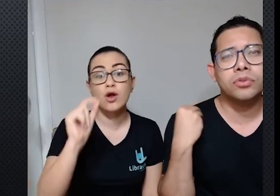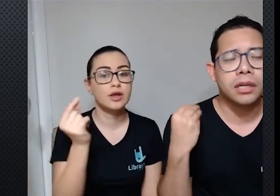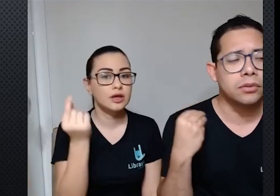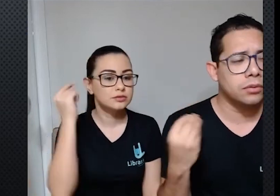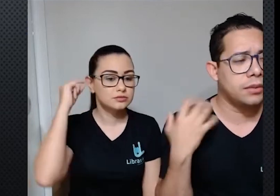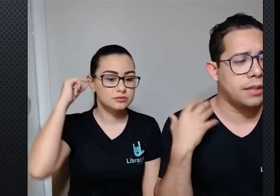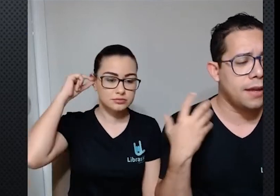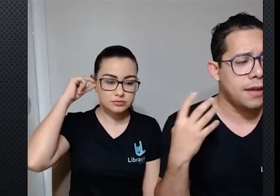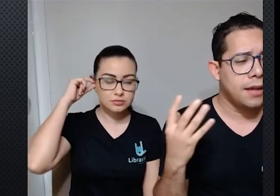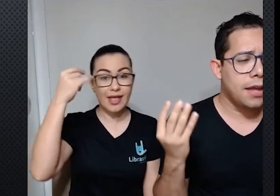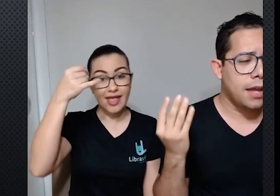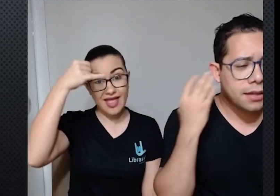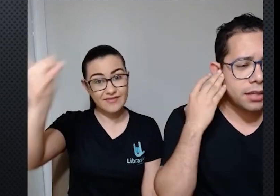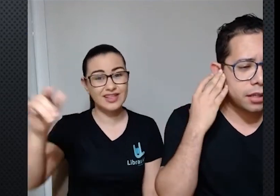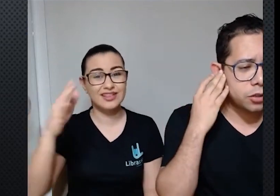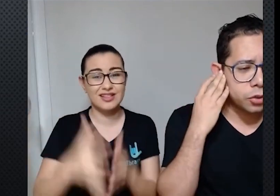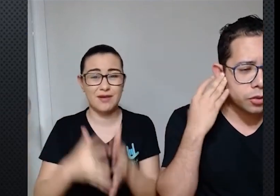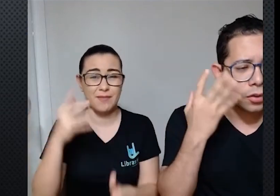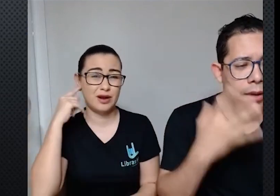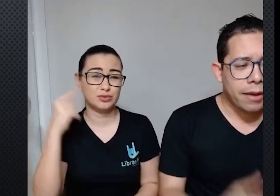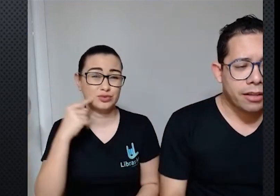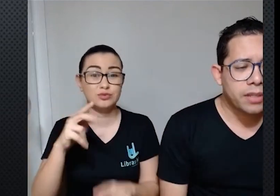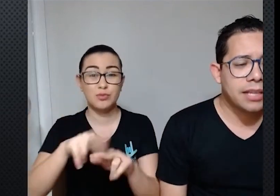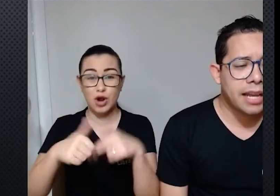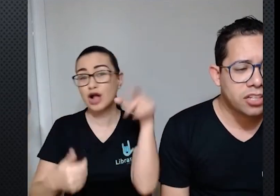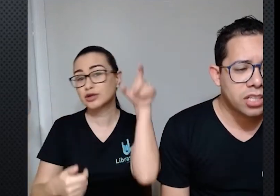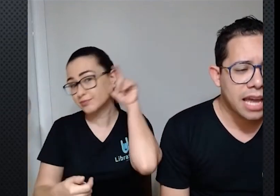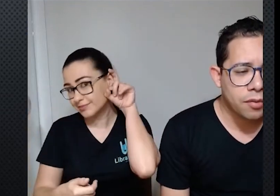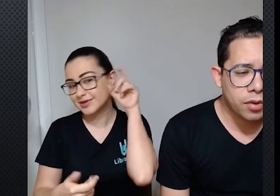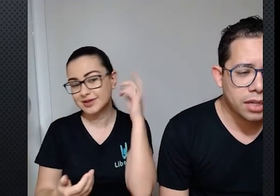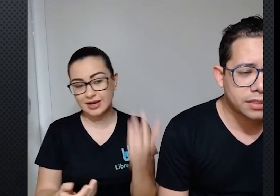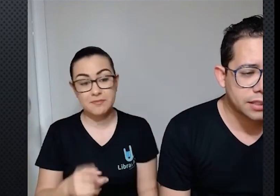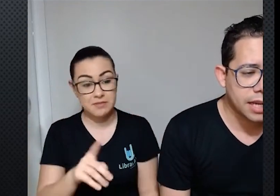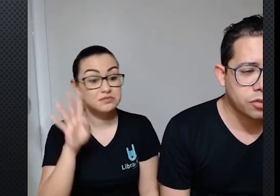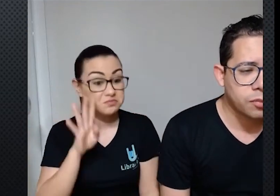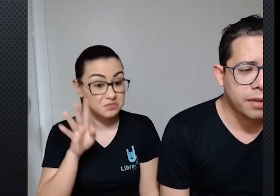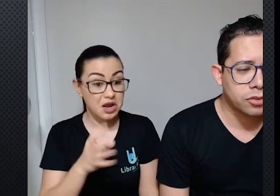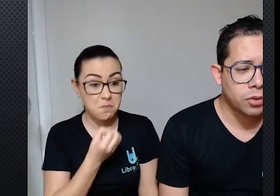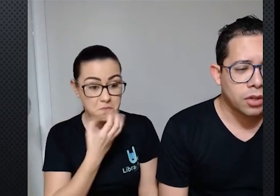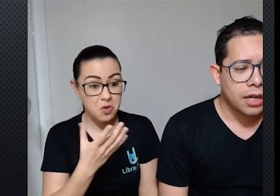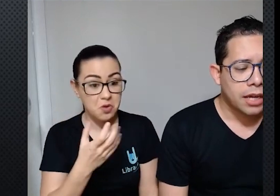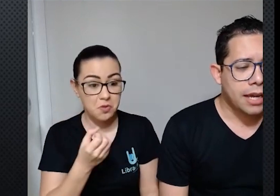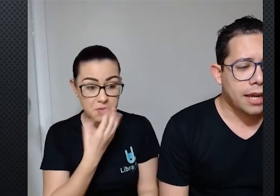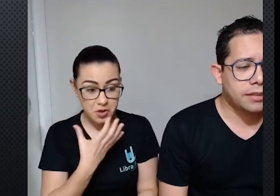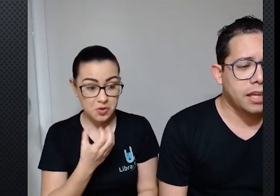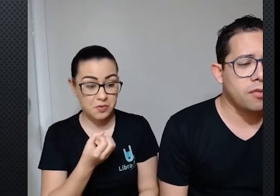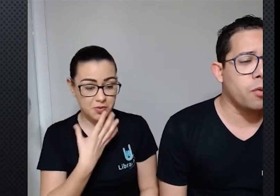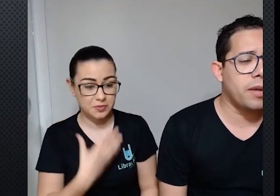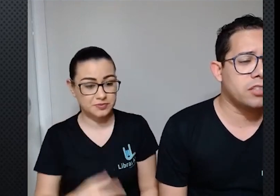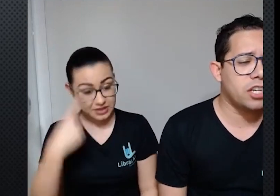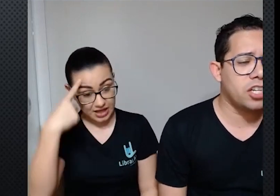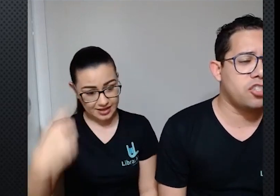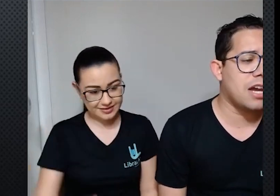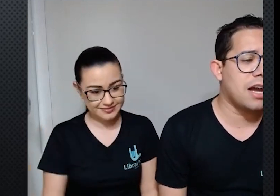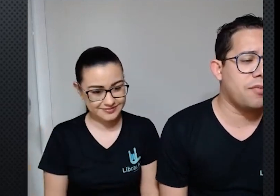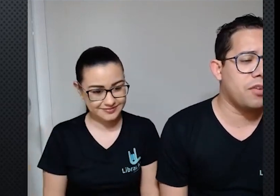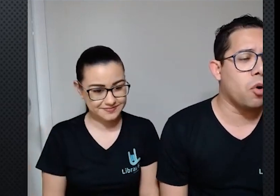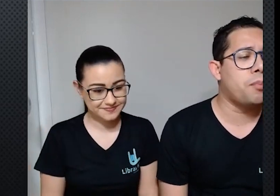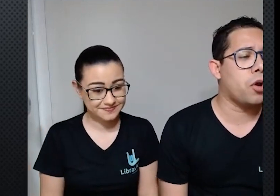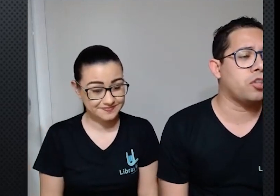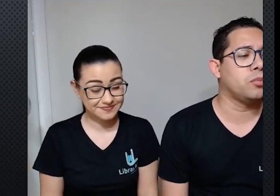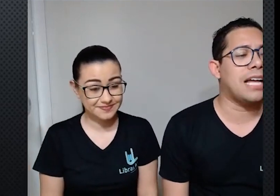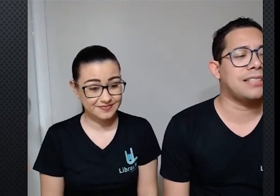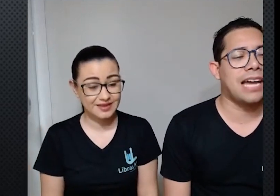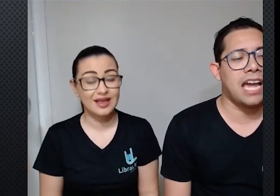estar escutando, né, esse retorno. Mas é uma excelente ideia, viu, Alessandra? É isso mesmo. Teve momentos que a gente já